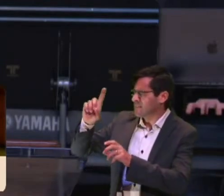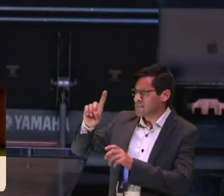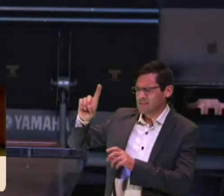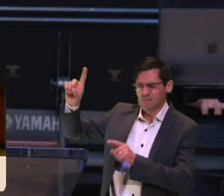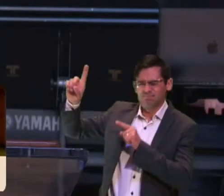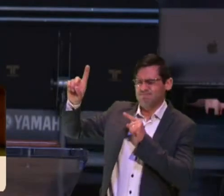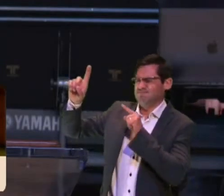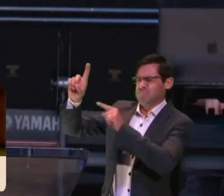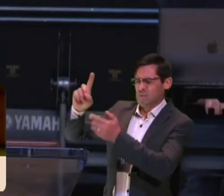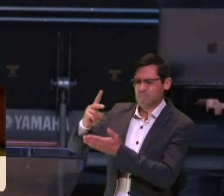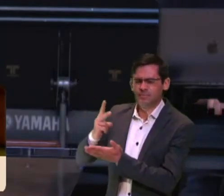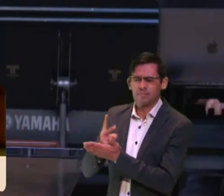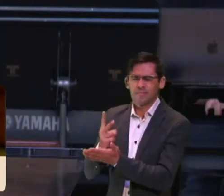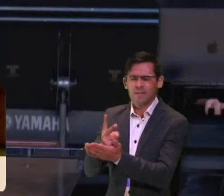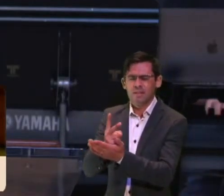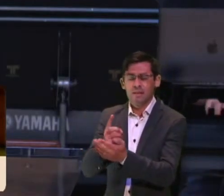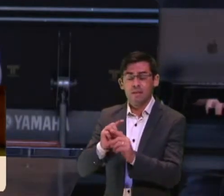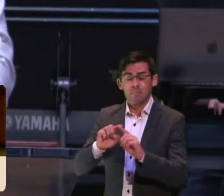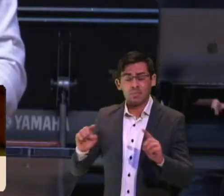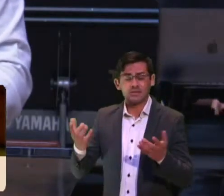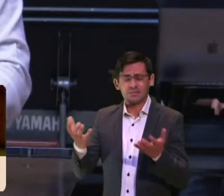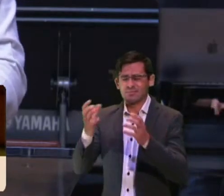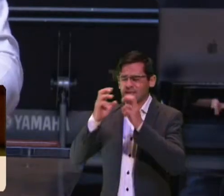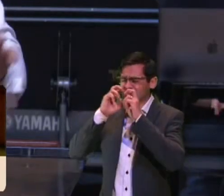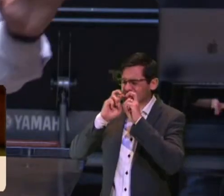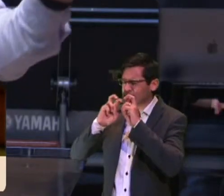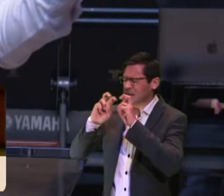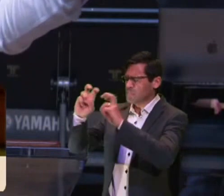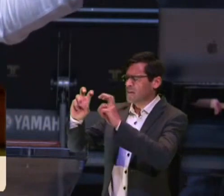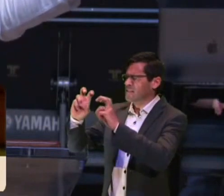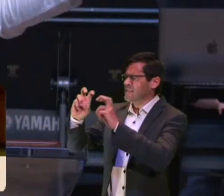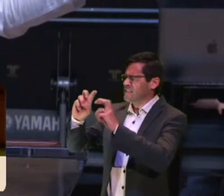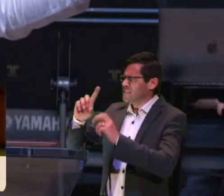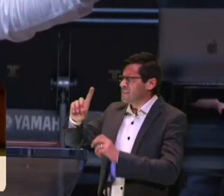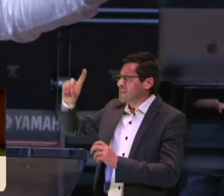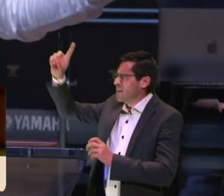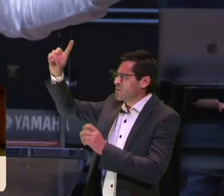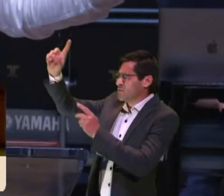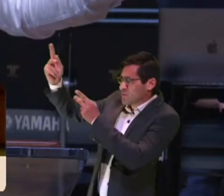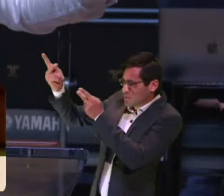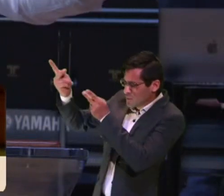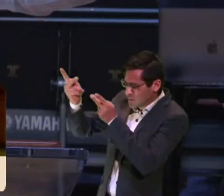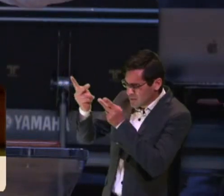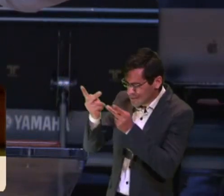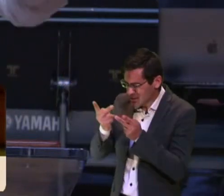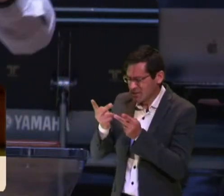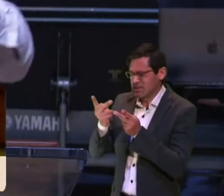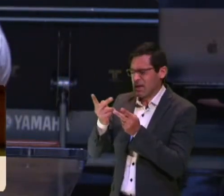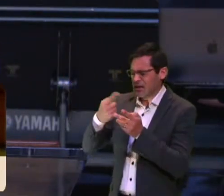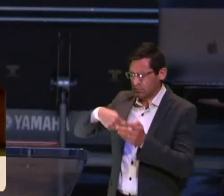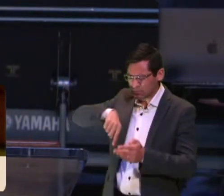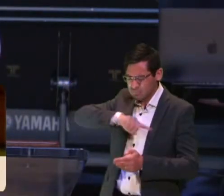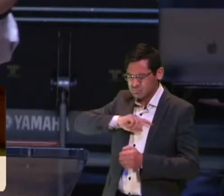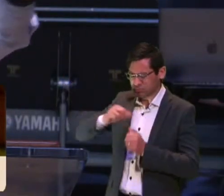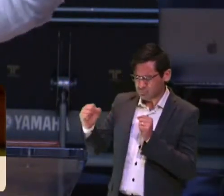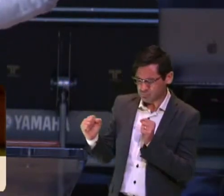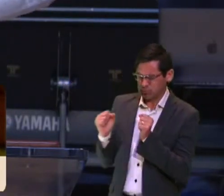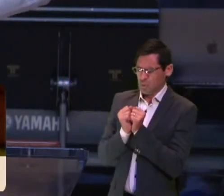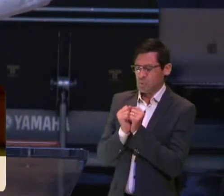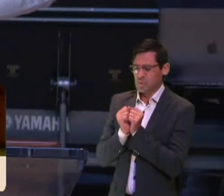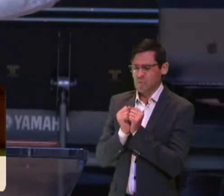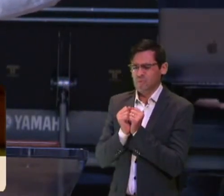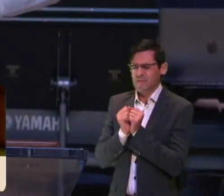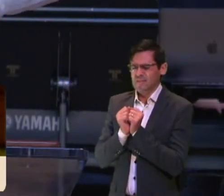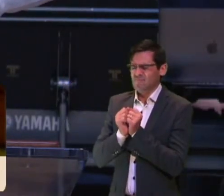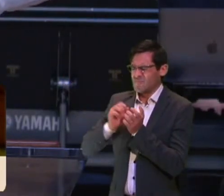Senhor. Eu quero clamar que hoje a presença de Deus mais uma vez possa chegar, que as